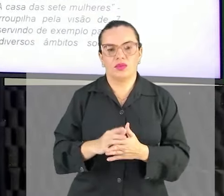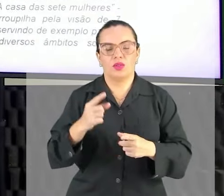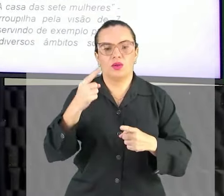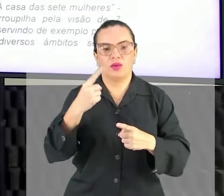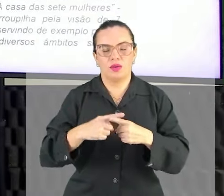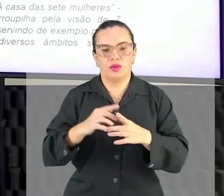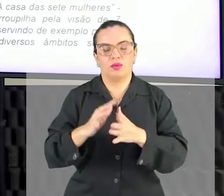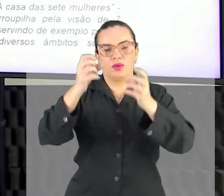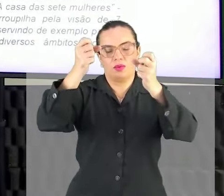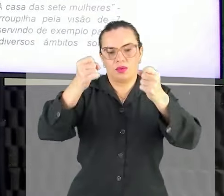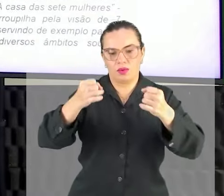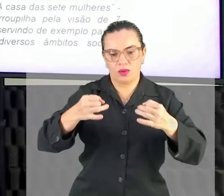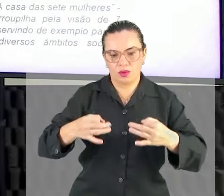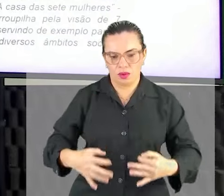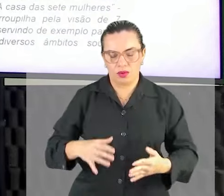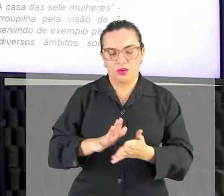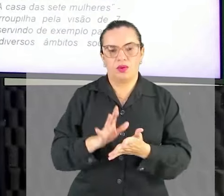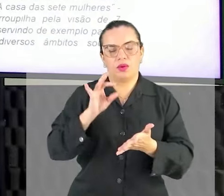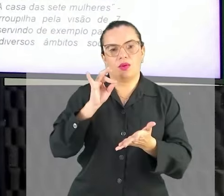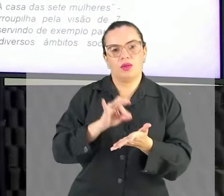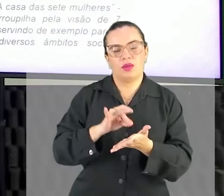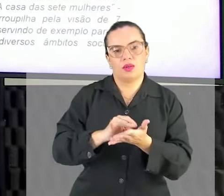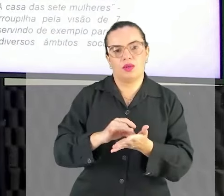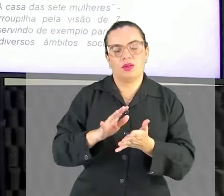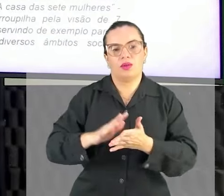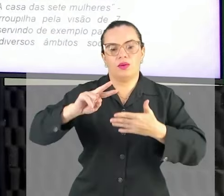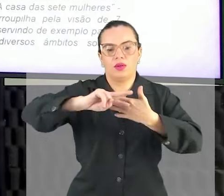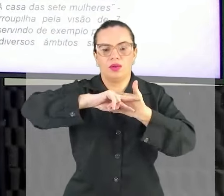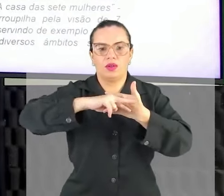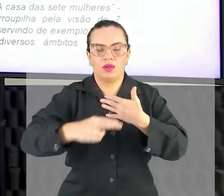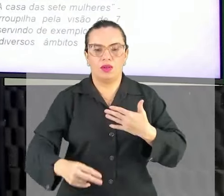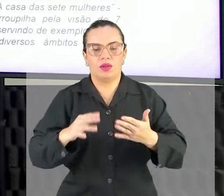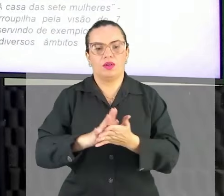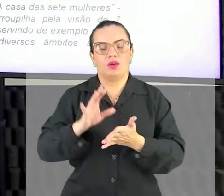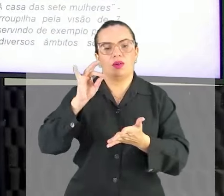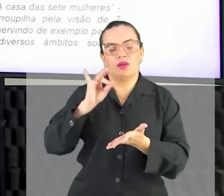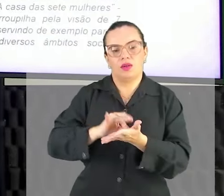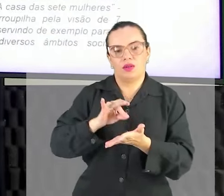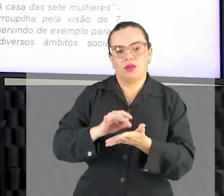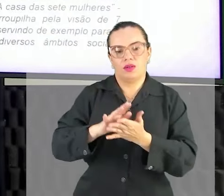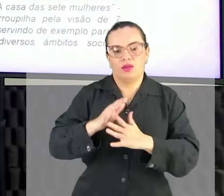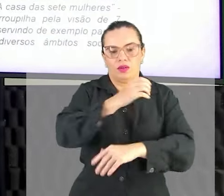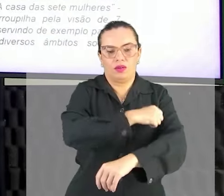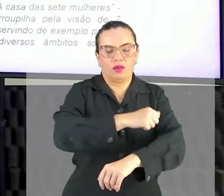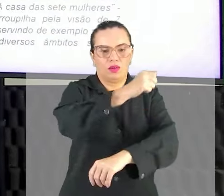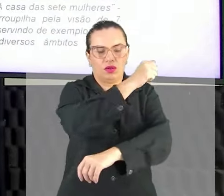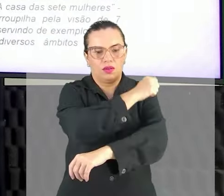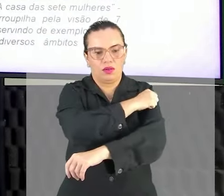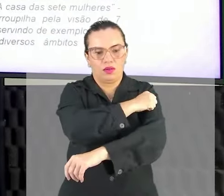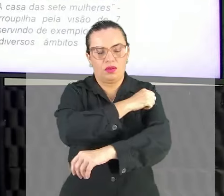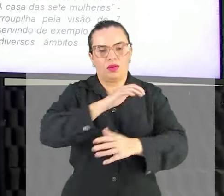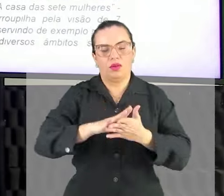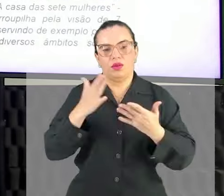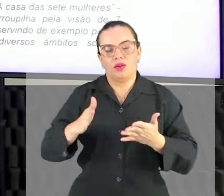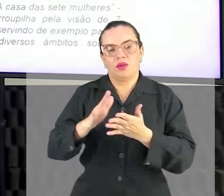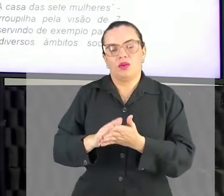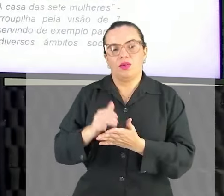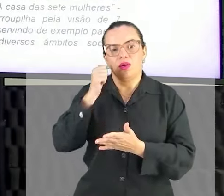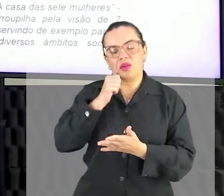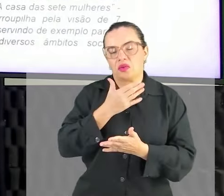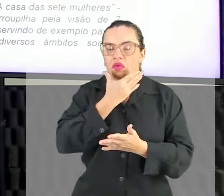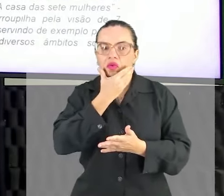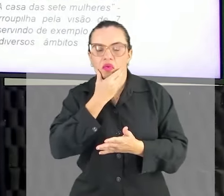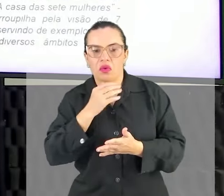justifiquem e comprovem com consequências que sejam reais. A aluna fez, ou o aluno aqui, fez uma